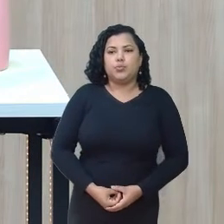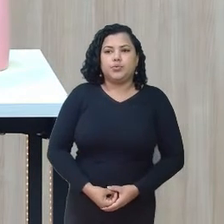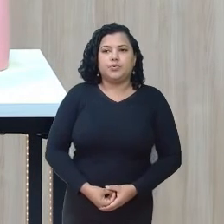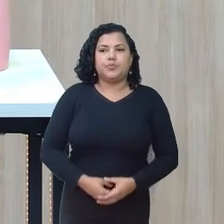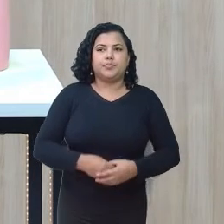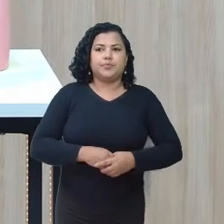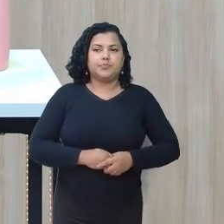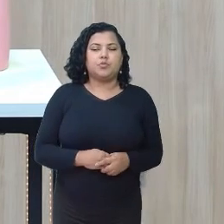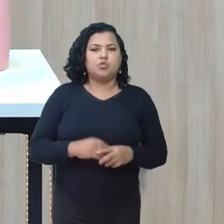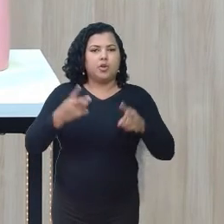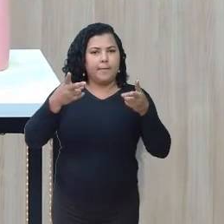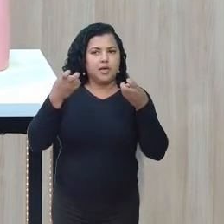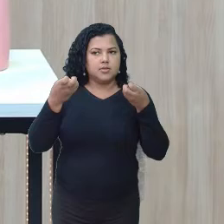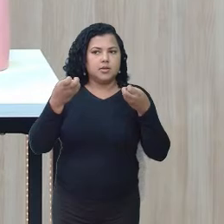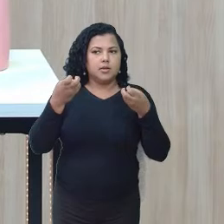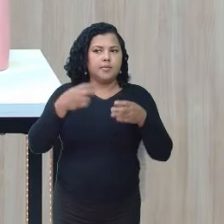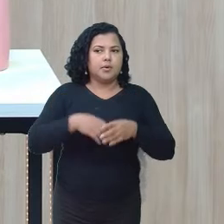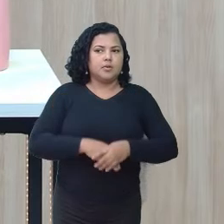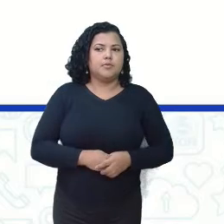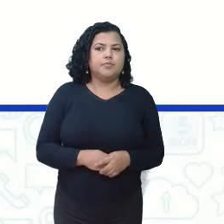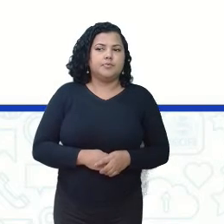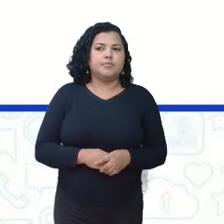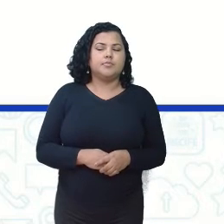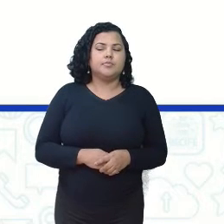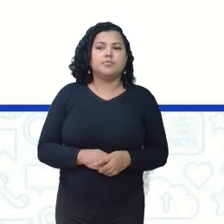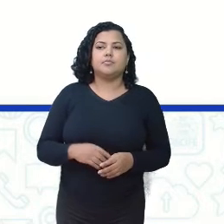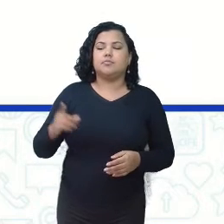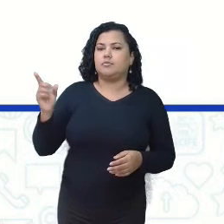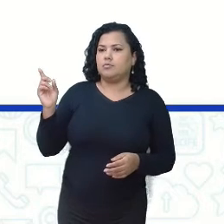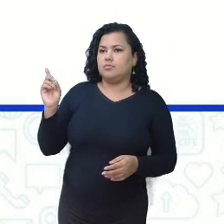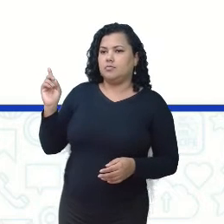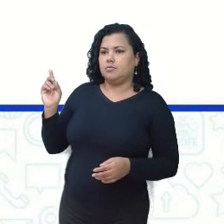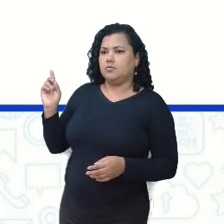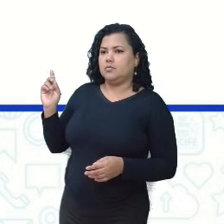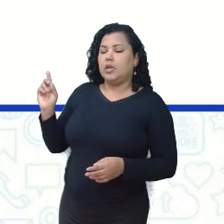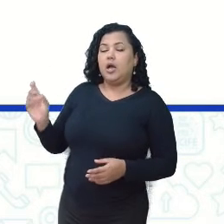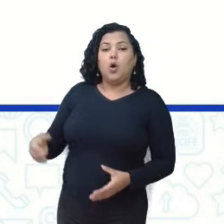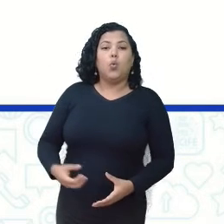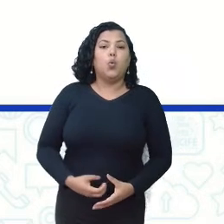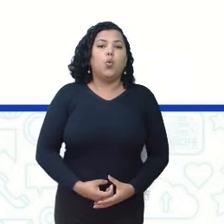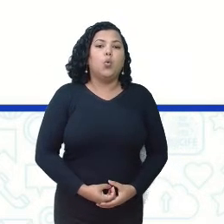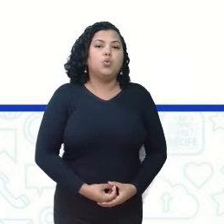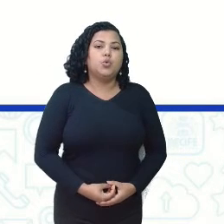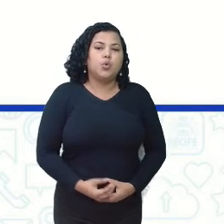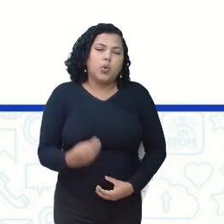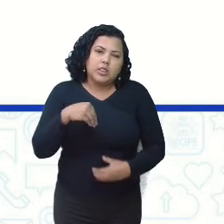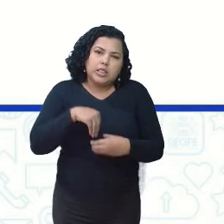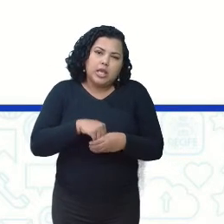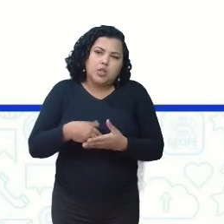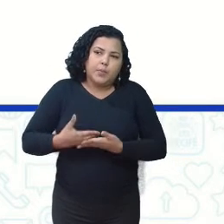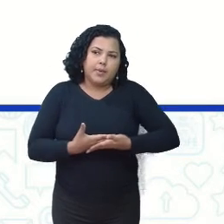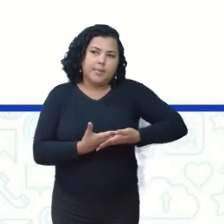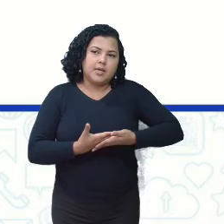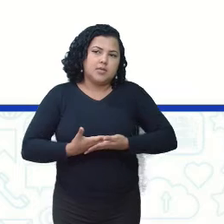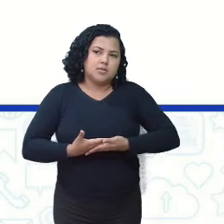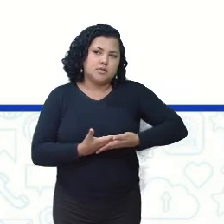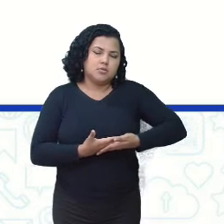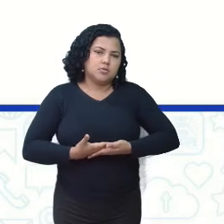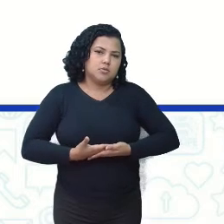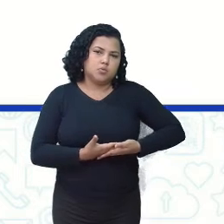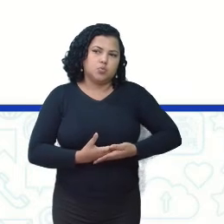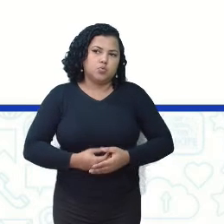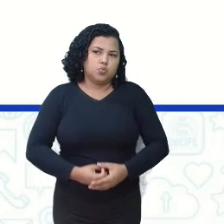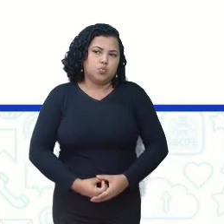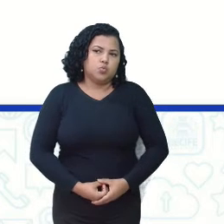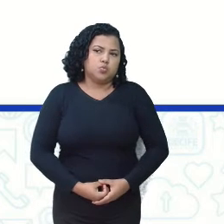Como estamos vendo aqui, olha, estamos vendo aqui já um útero com o bebezinho formado, o embriãozinho